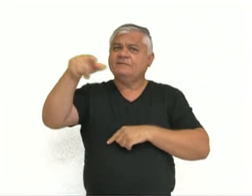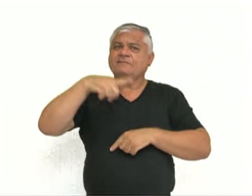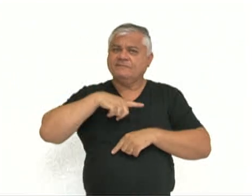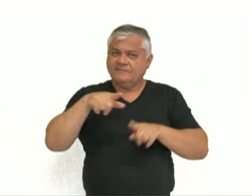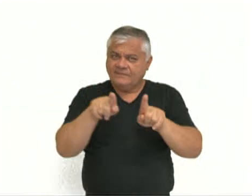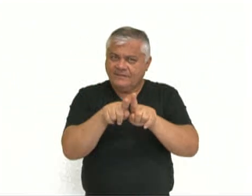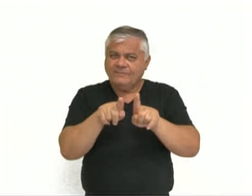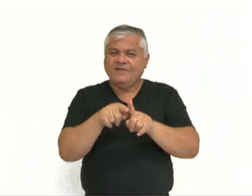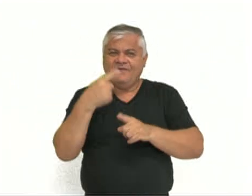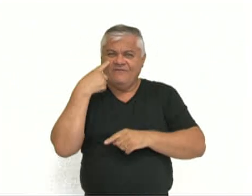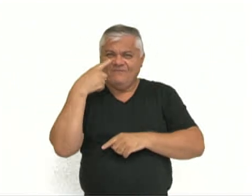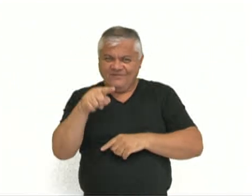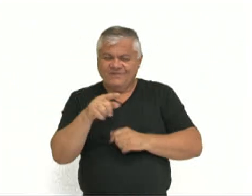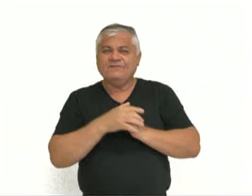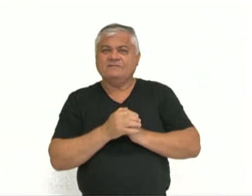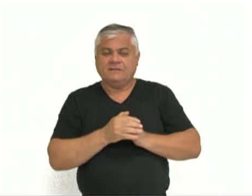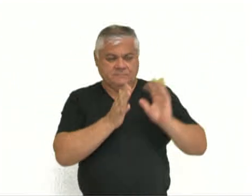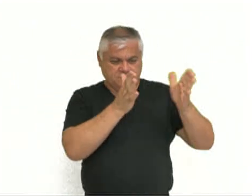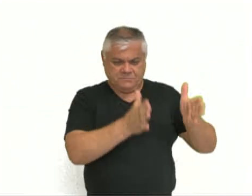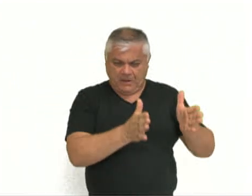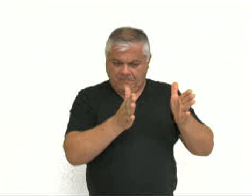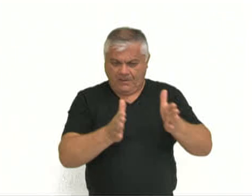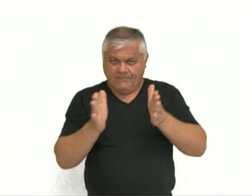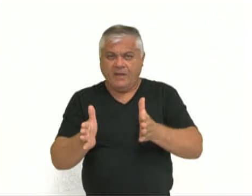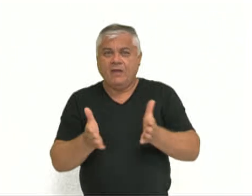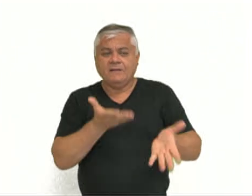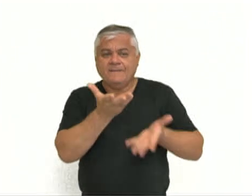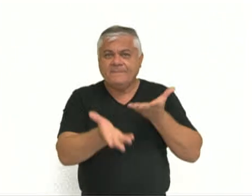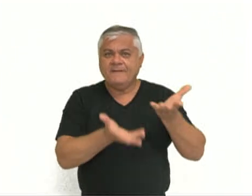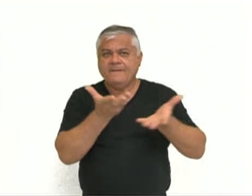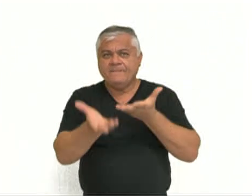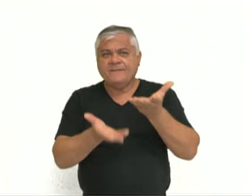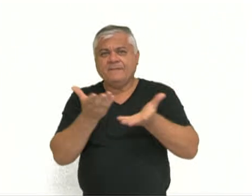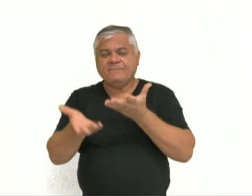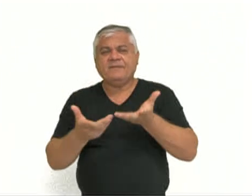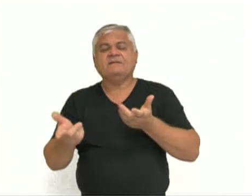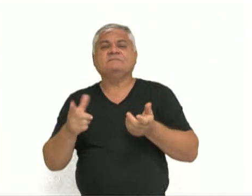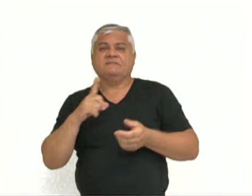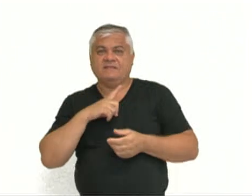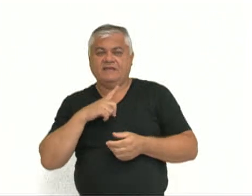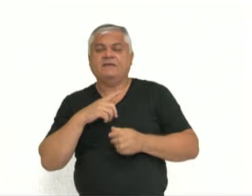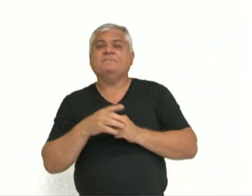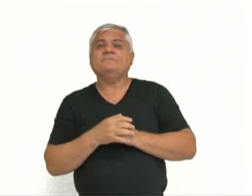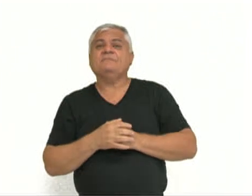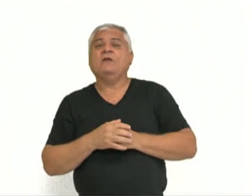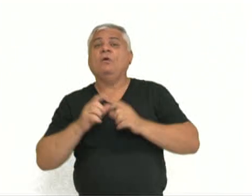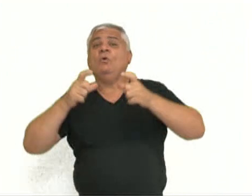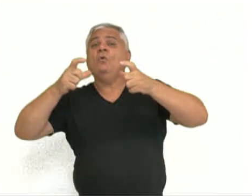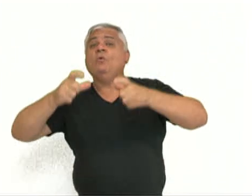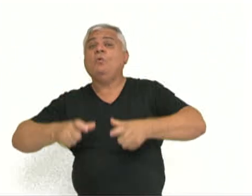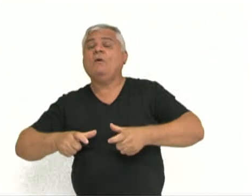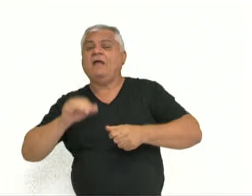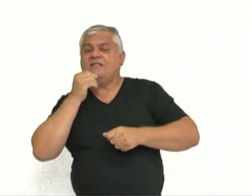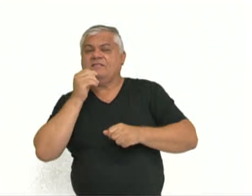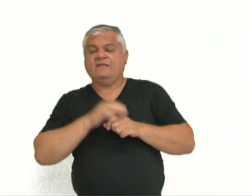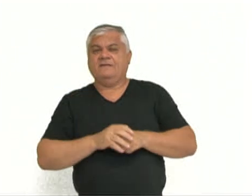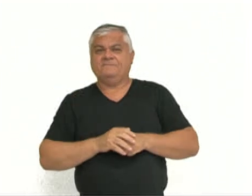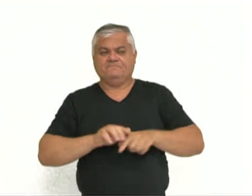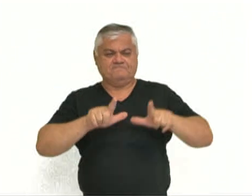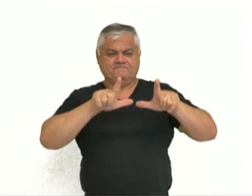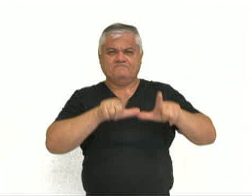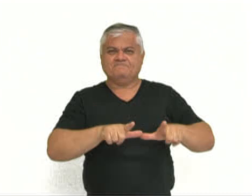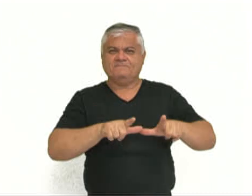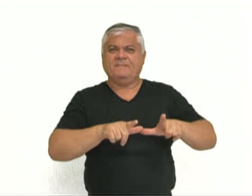em slides anteriores que essa estação de tratamento disponibiliza lá na região placas